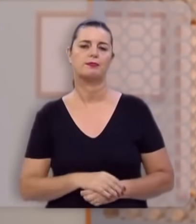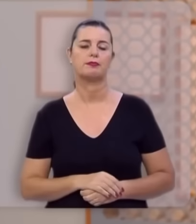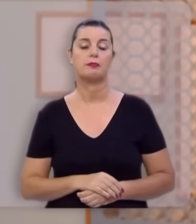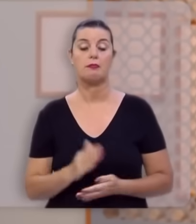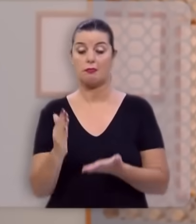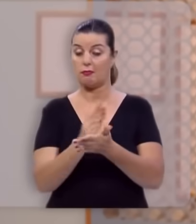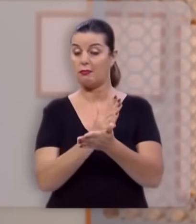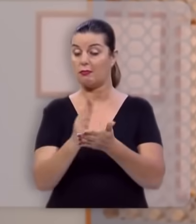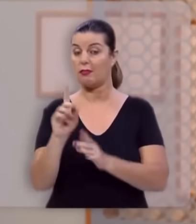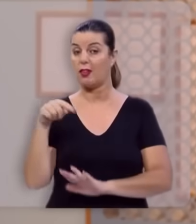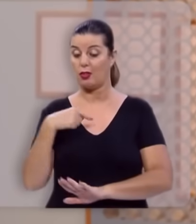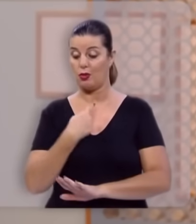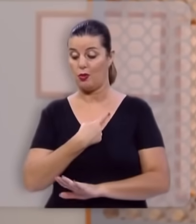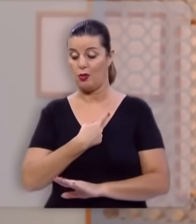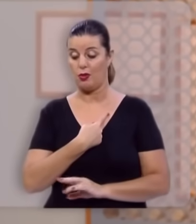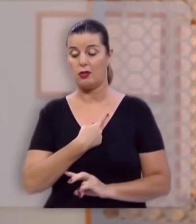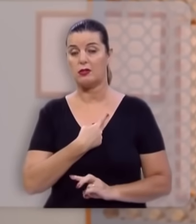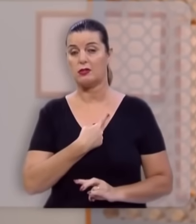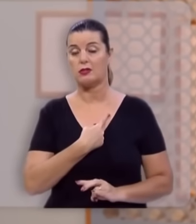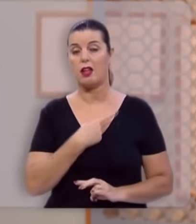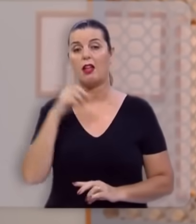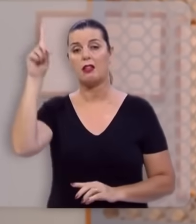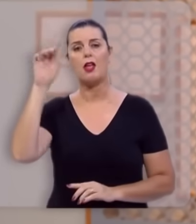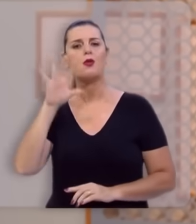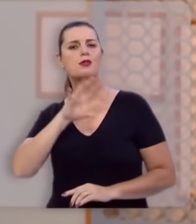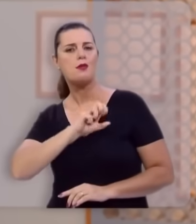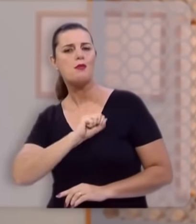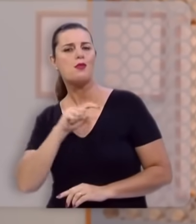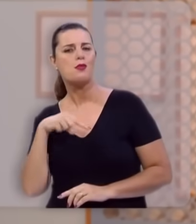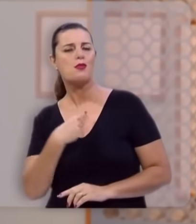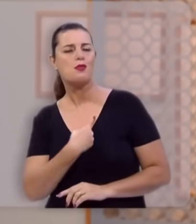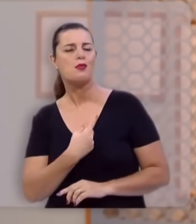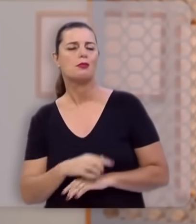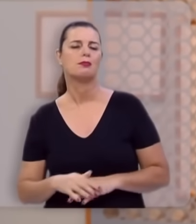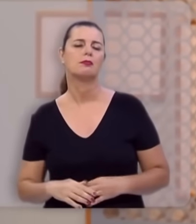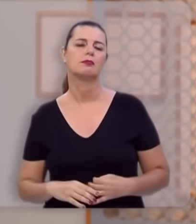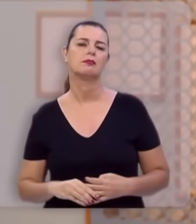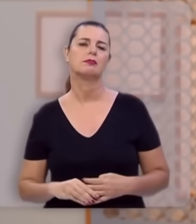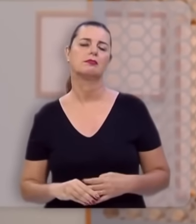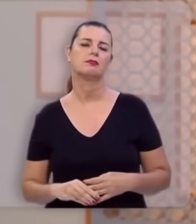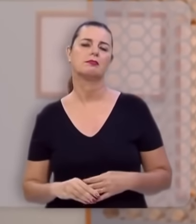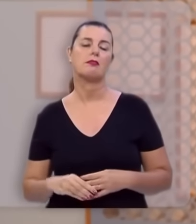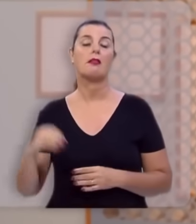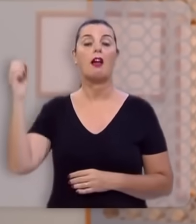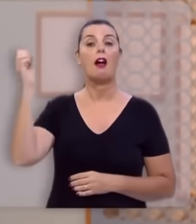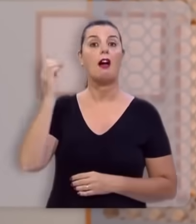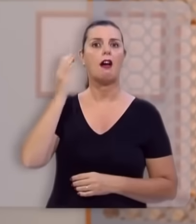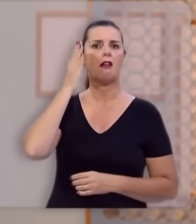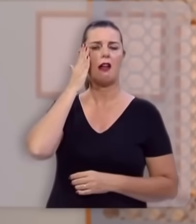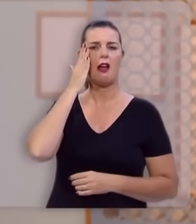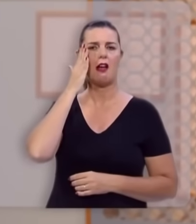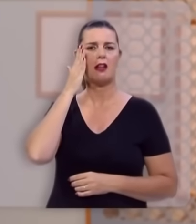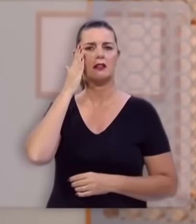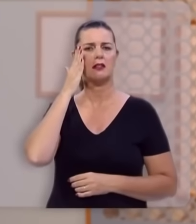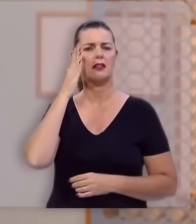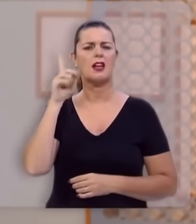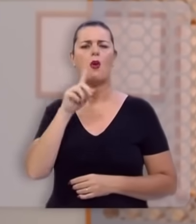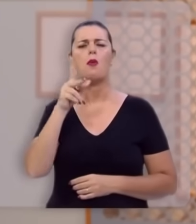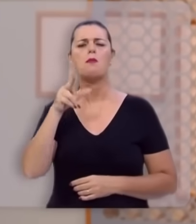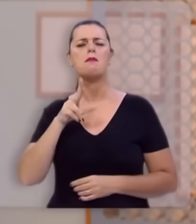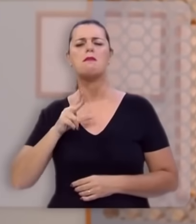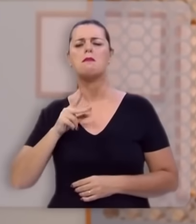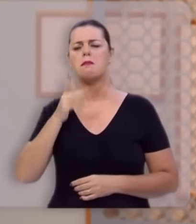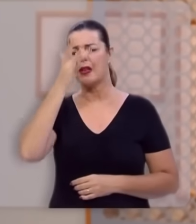Apesar de nós, Deus nos amou, a graça não vem para aqueles que